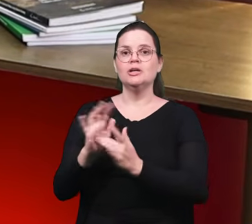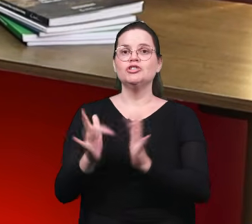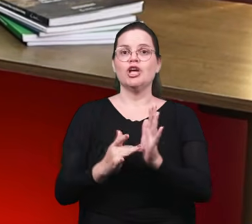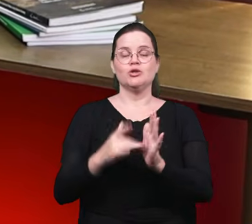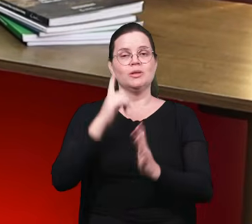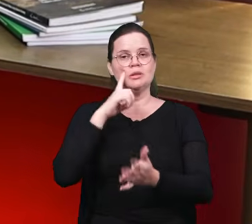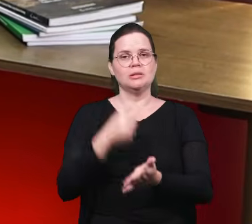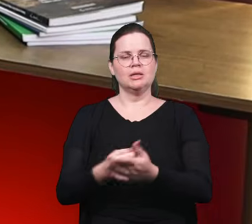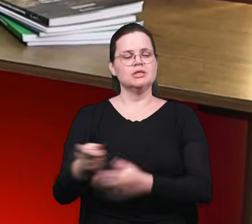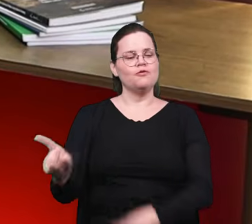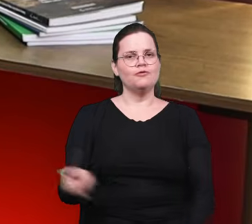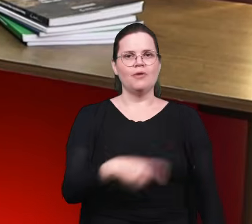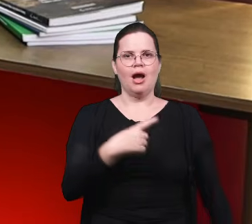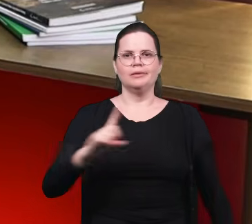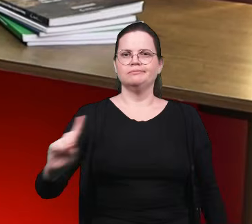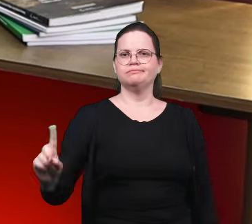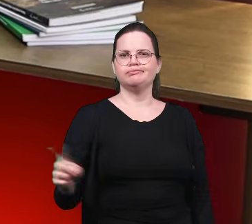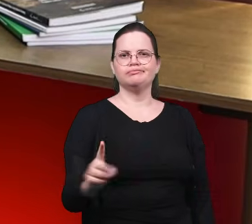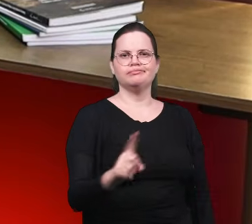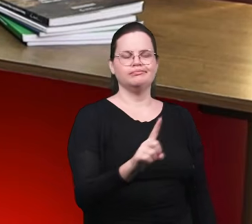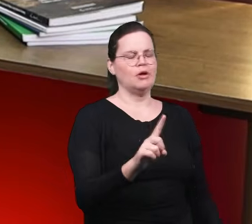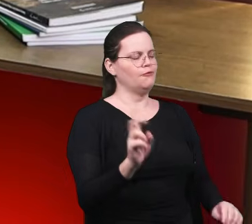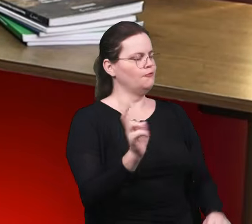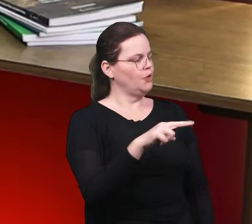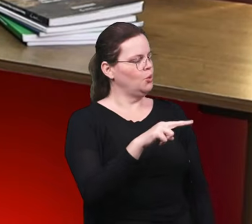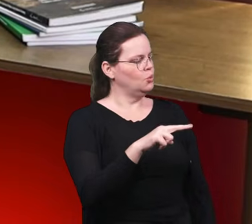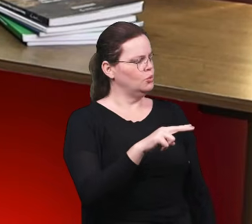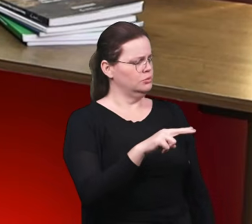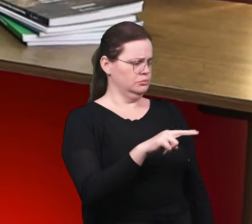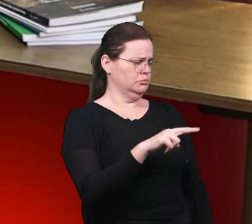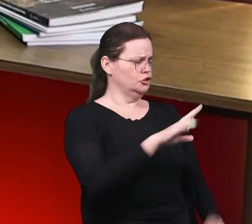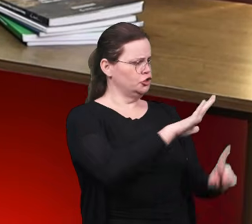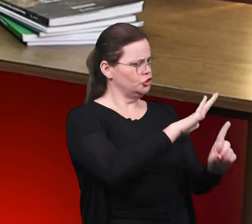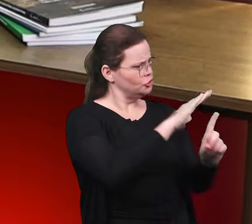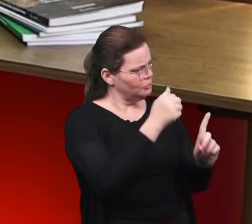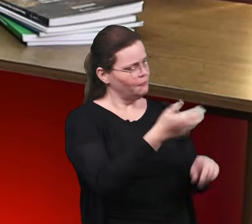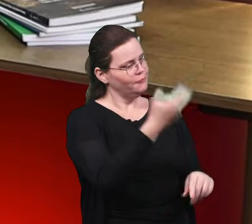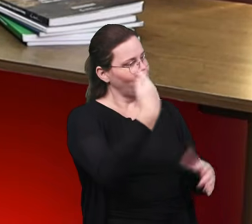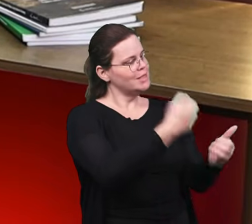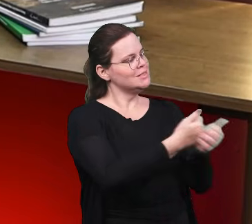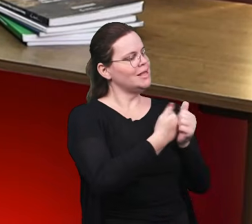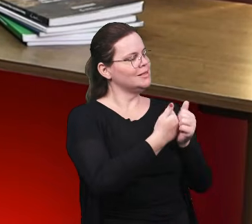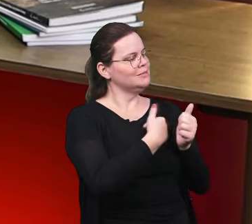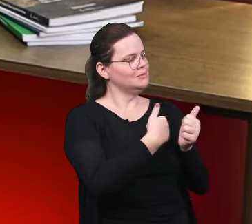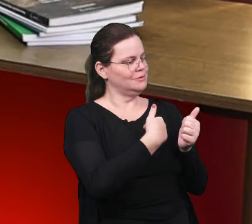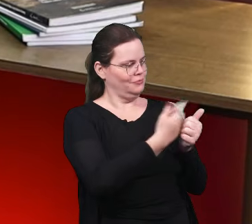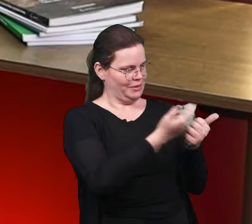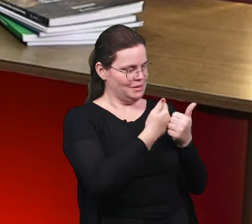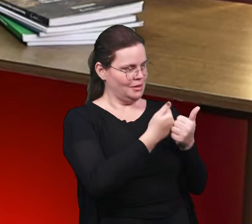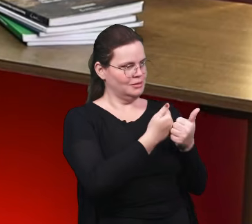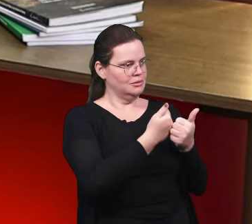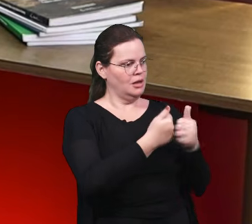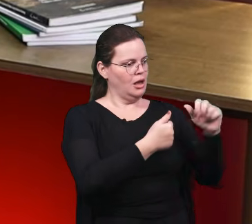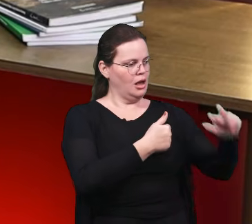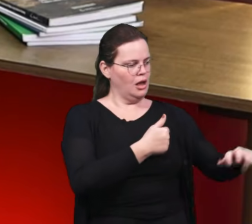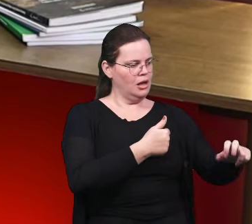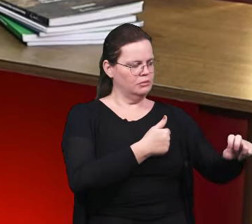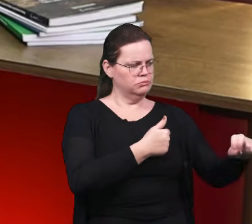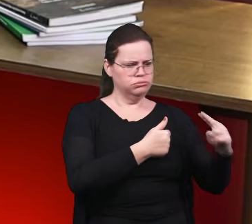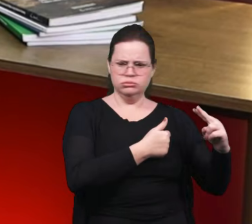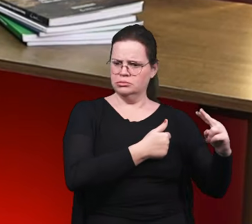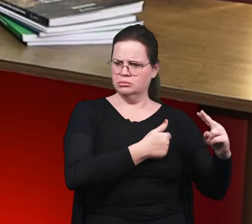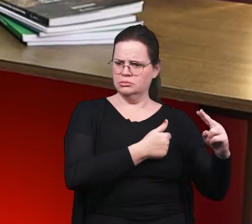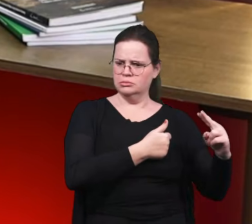ali, adiante, ouviu, o chamou, ele ouviu a voz